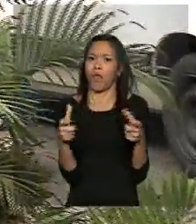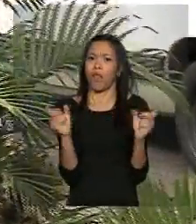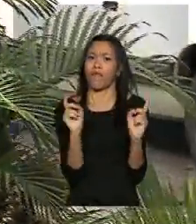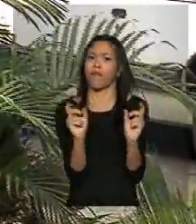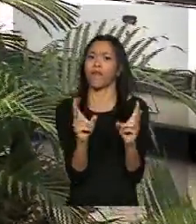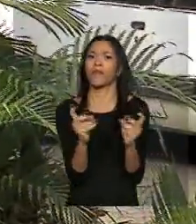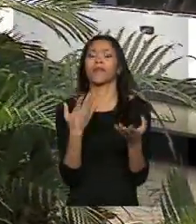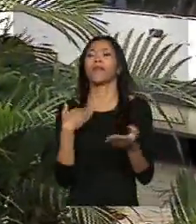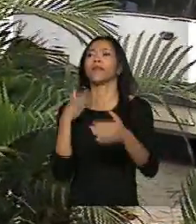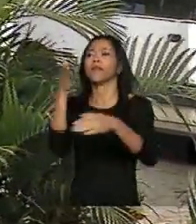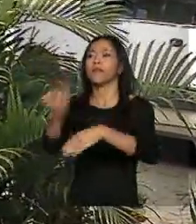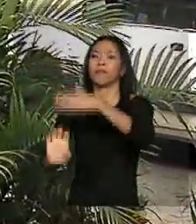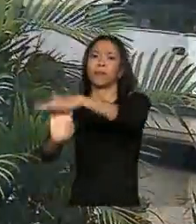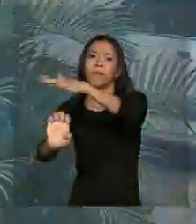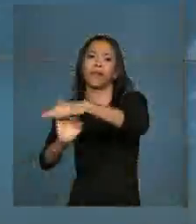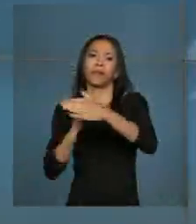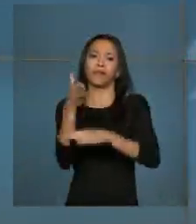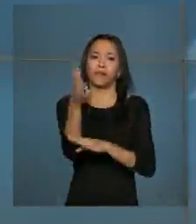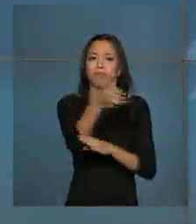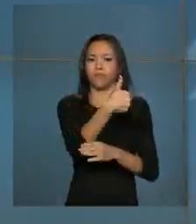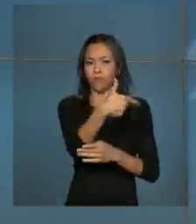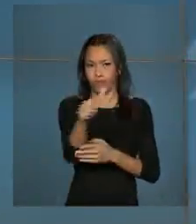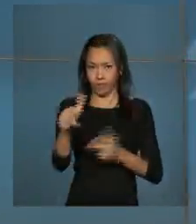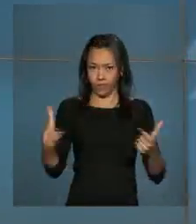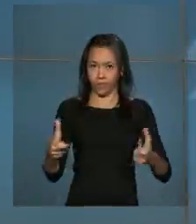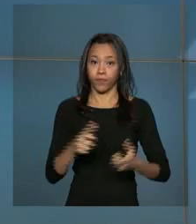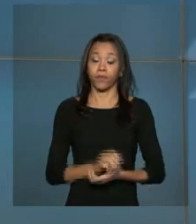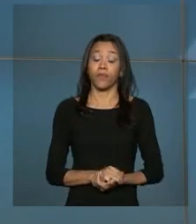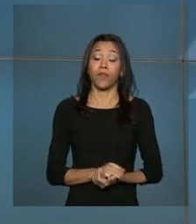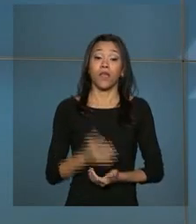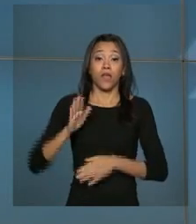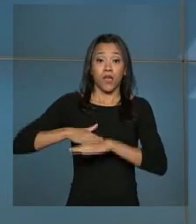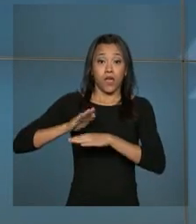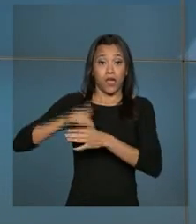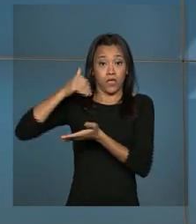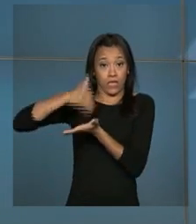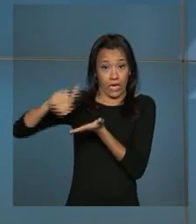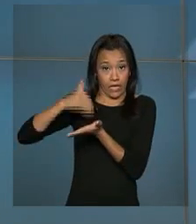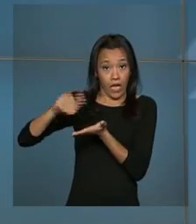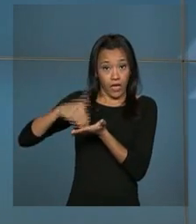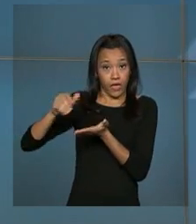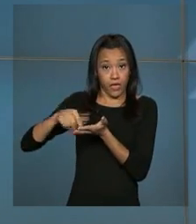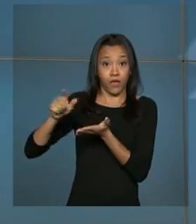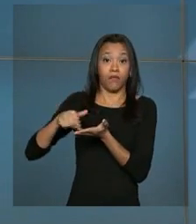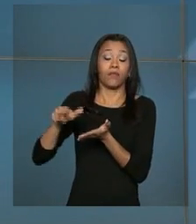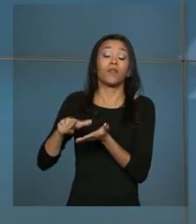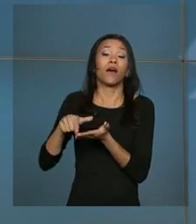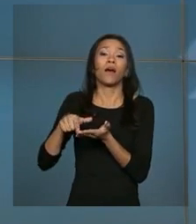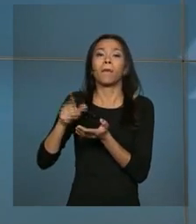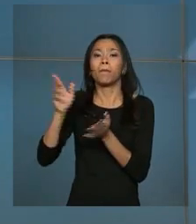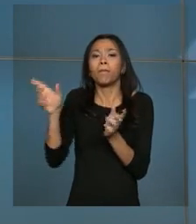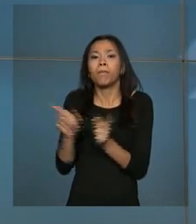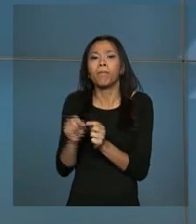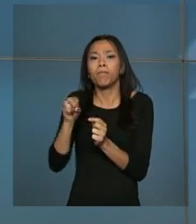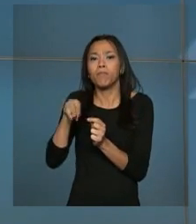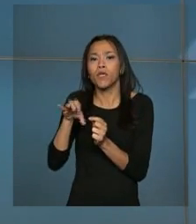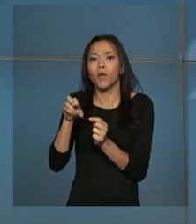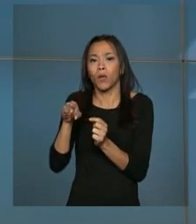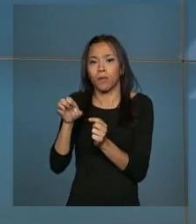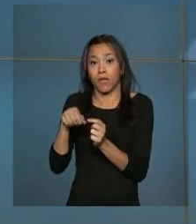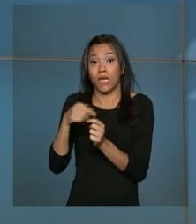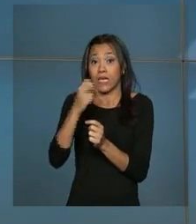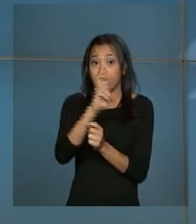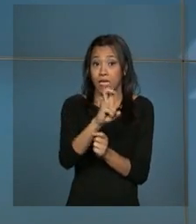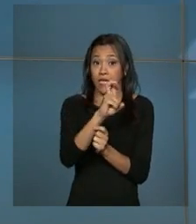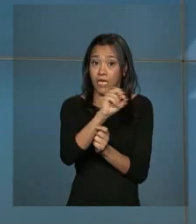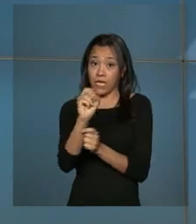para mercados, né? Segundo a Secretaria da Micro e Pequena Empresa, cerca de 500 mil pessoas